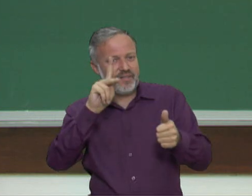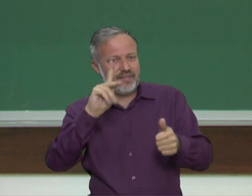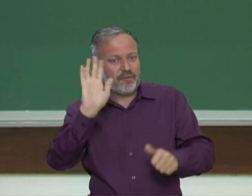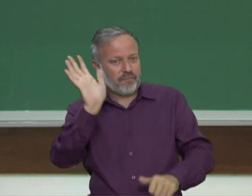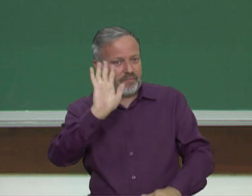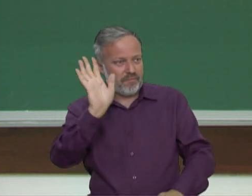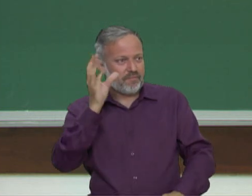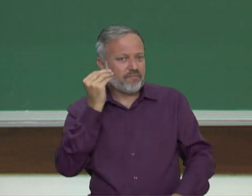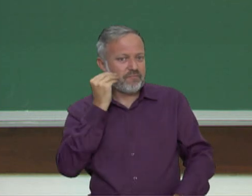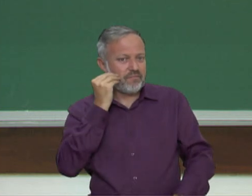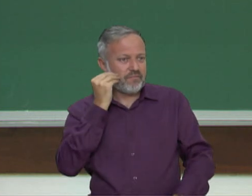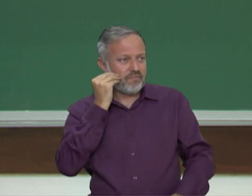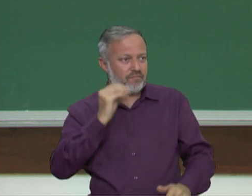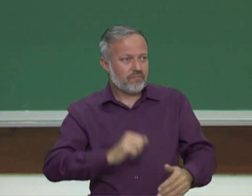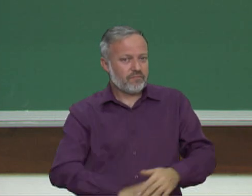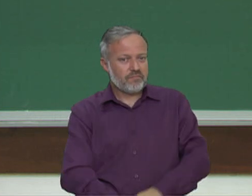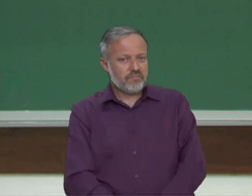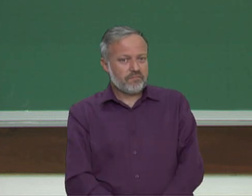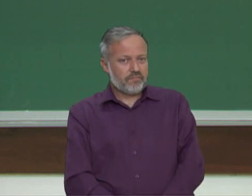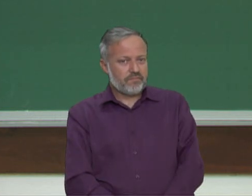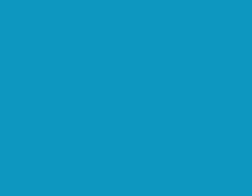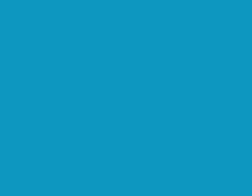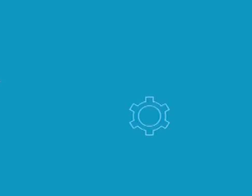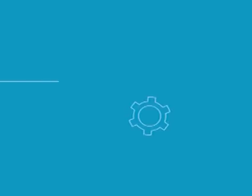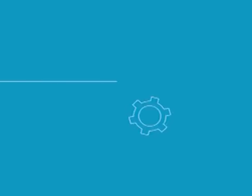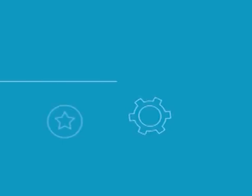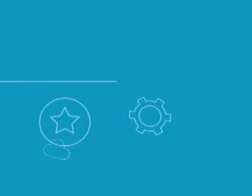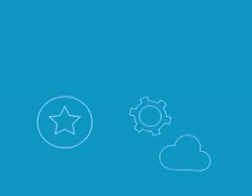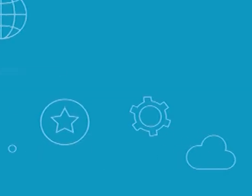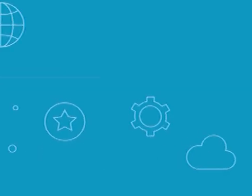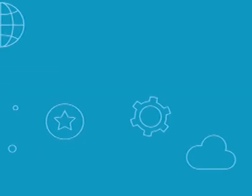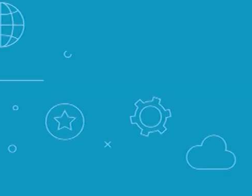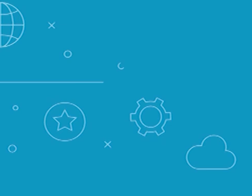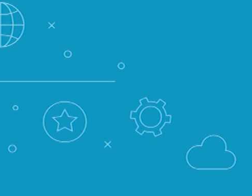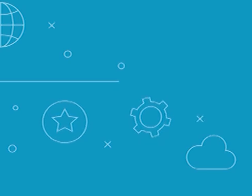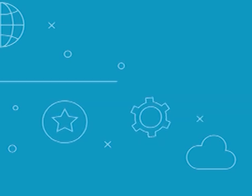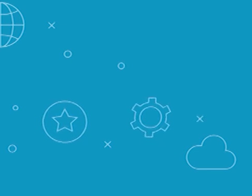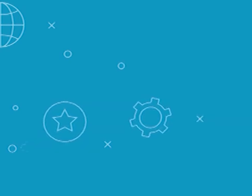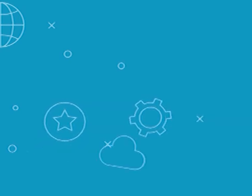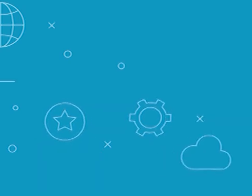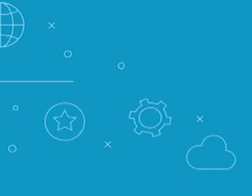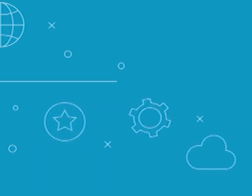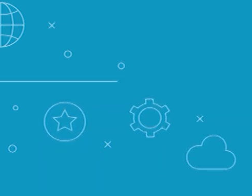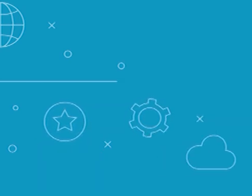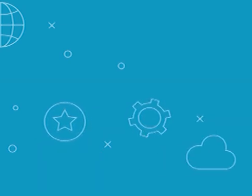Beijo, até a próxima!